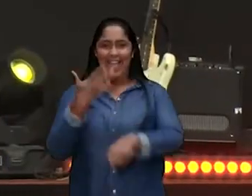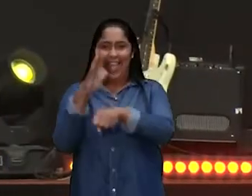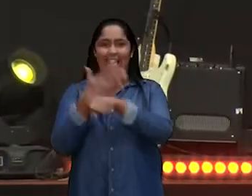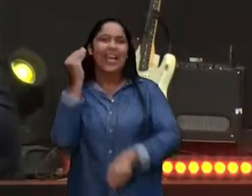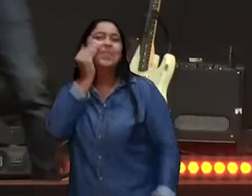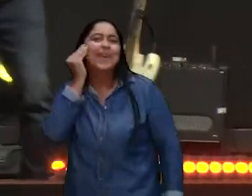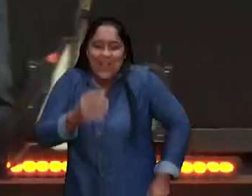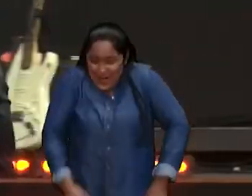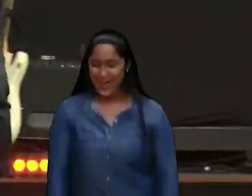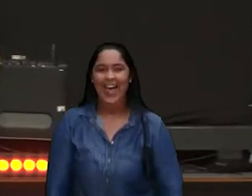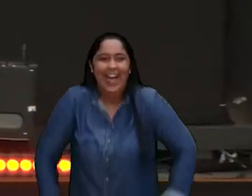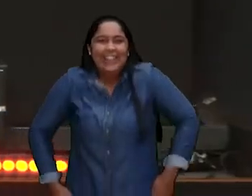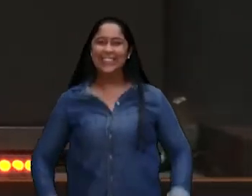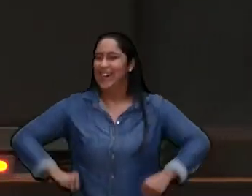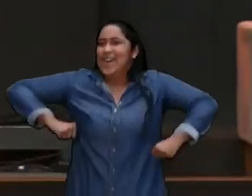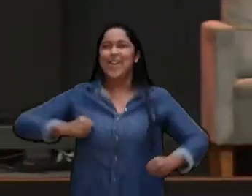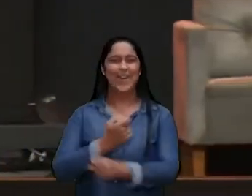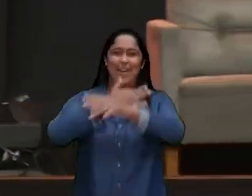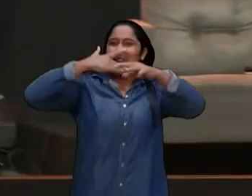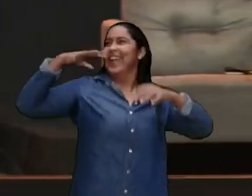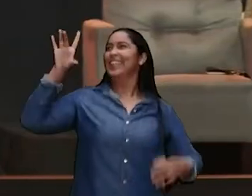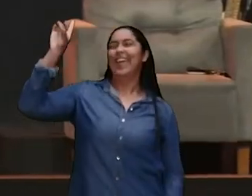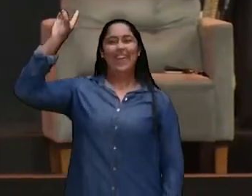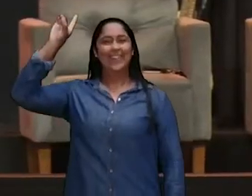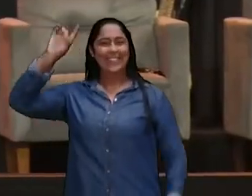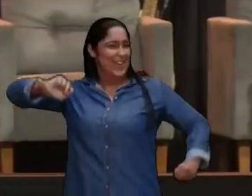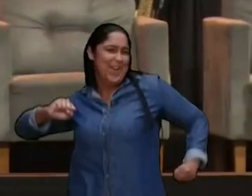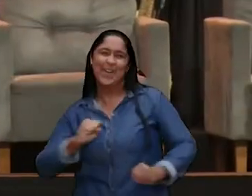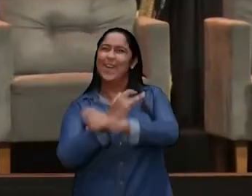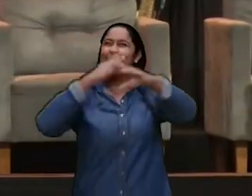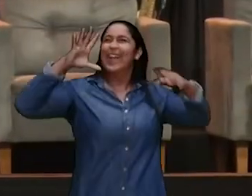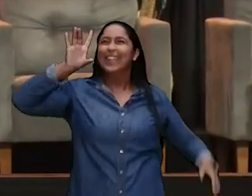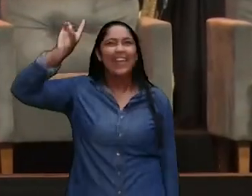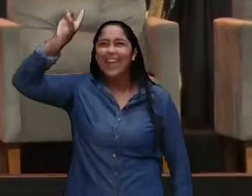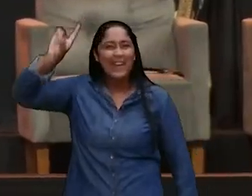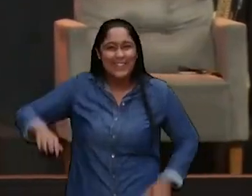curada Glória aterros droga Deus